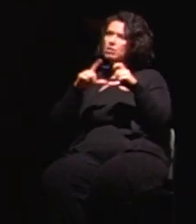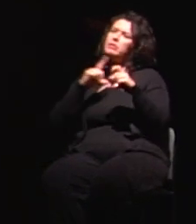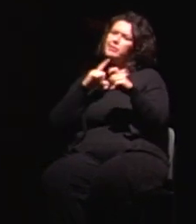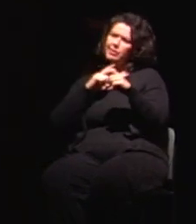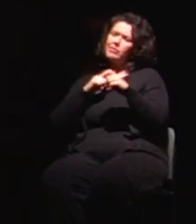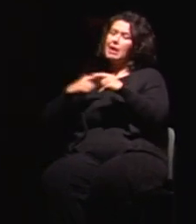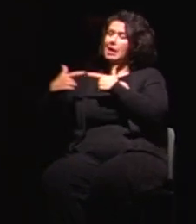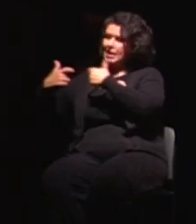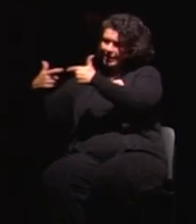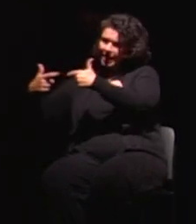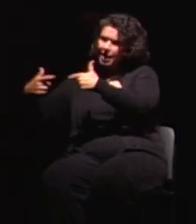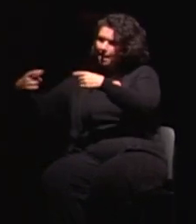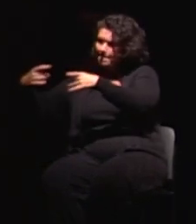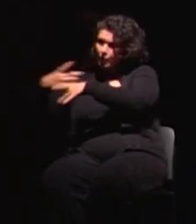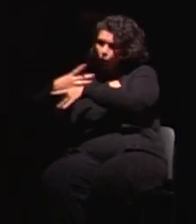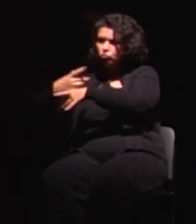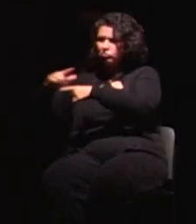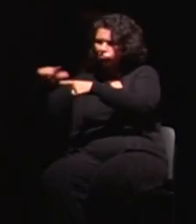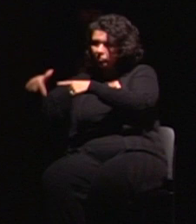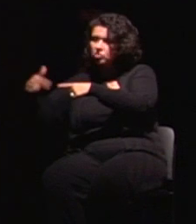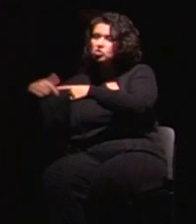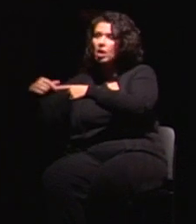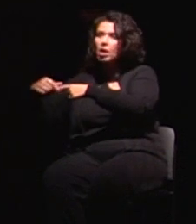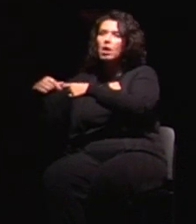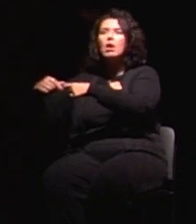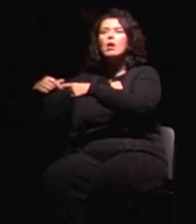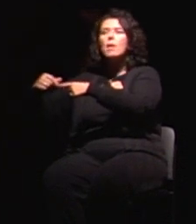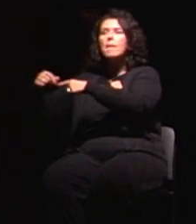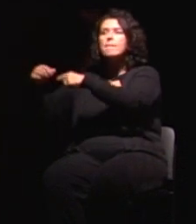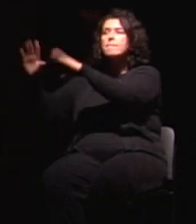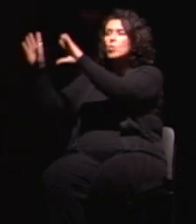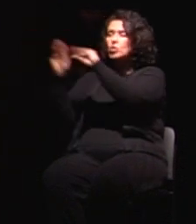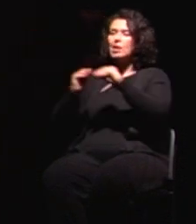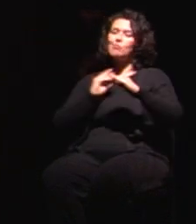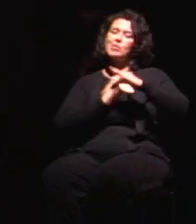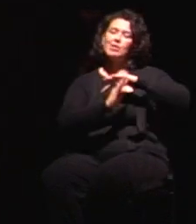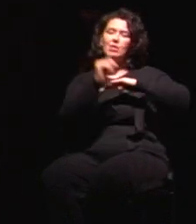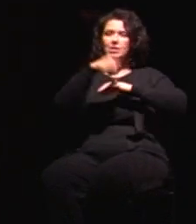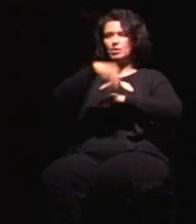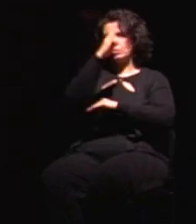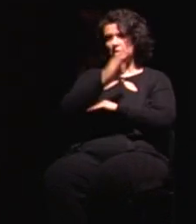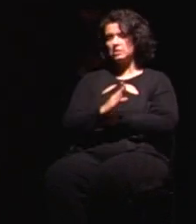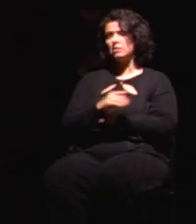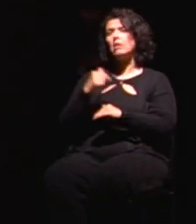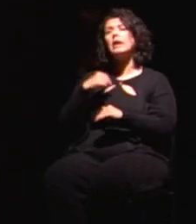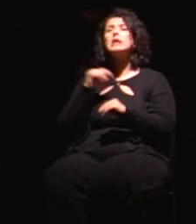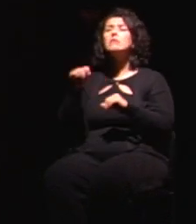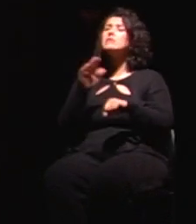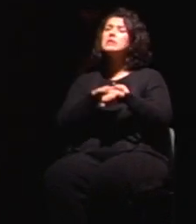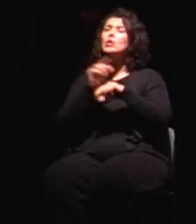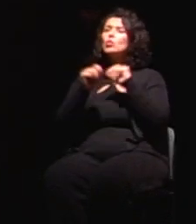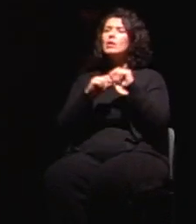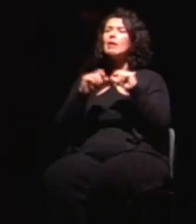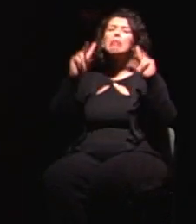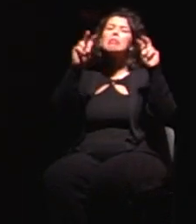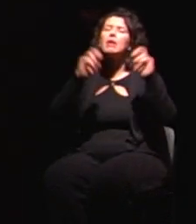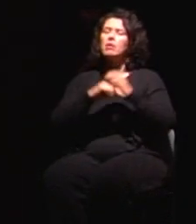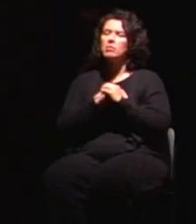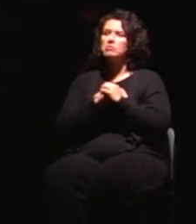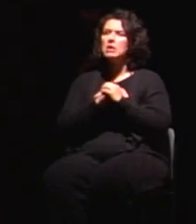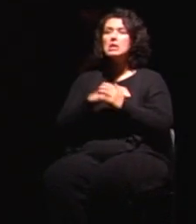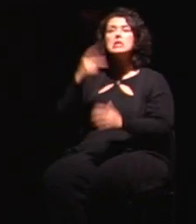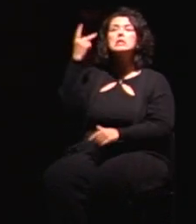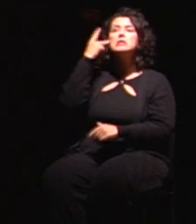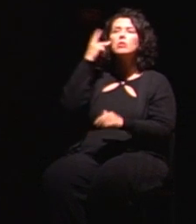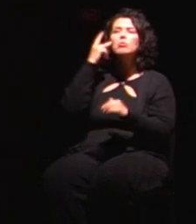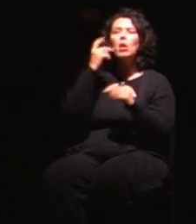a guerra ou no imediato pós-guerra, que fotografaram, por exemplo, o crescimento de São Paulo, das cidades, essa modernidade